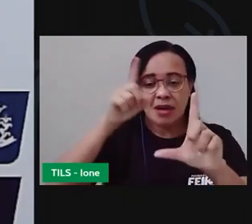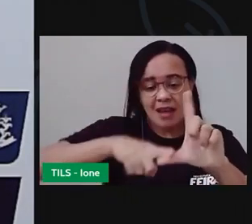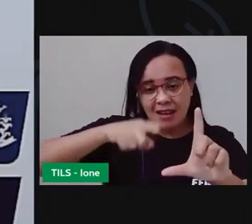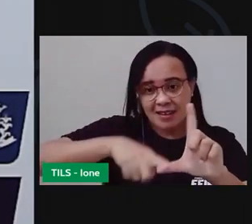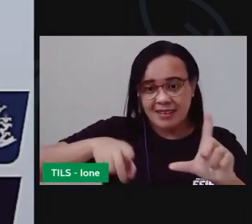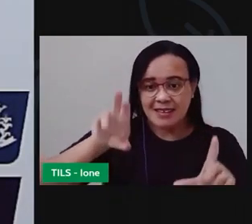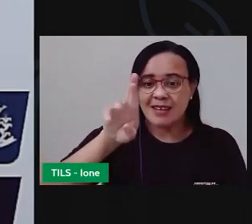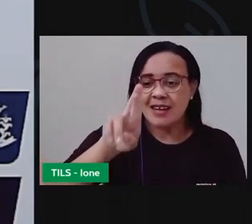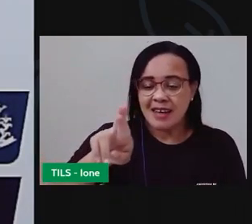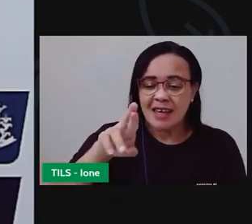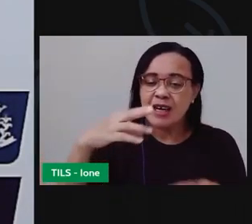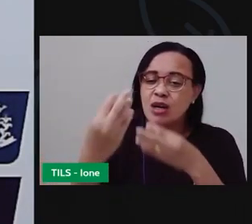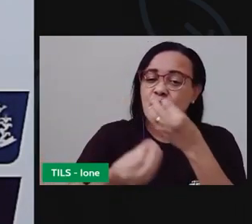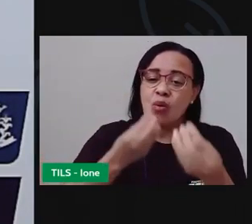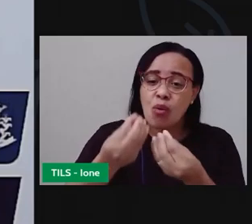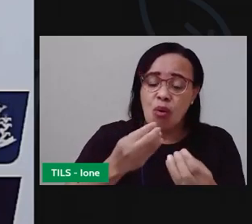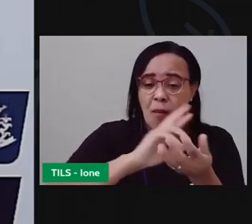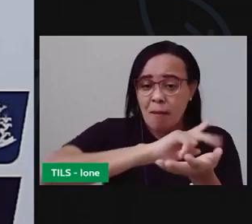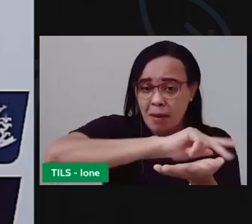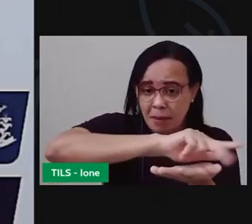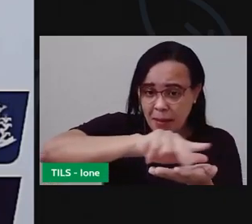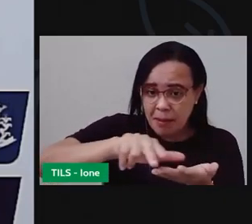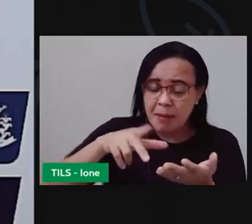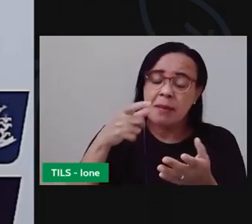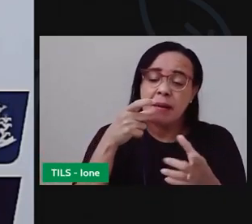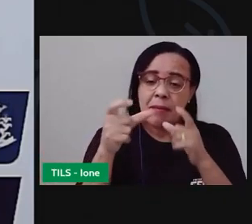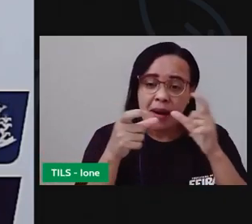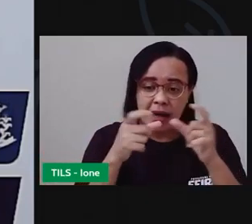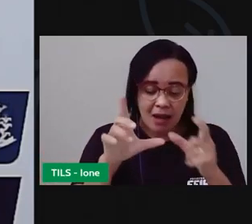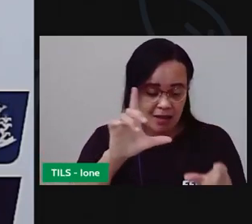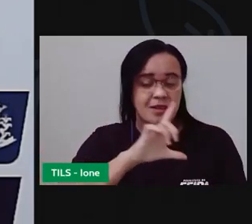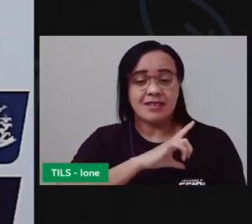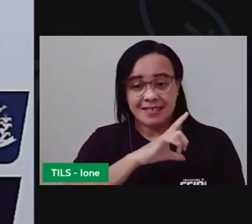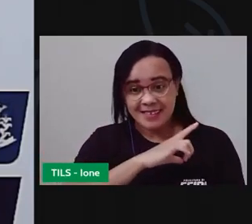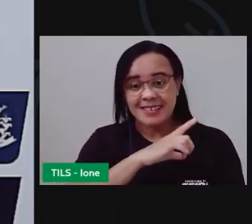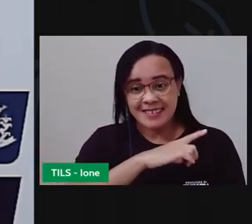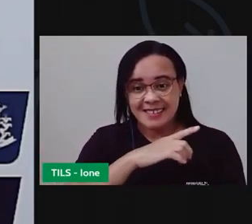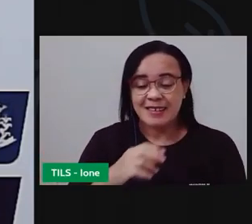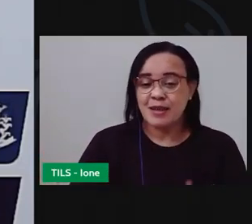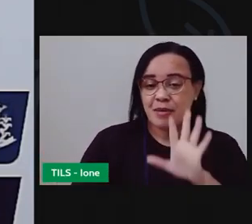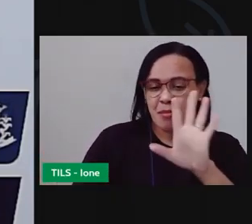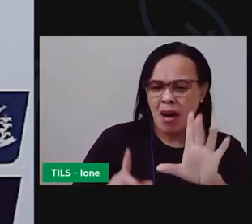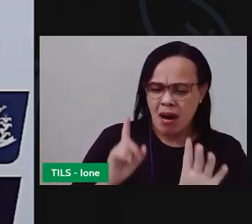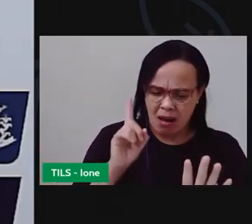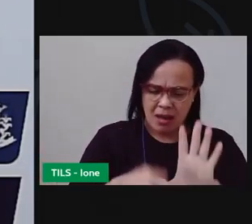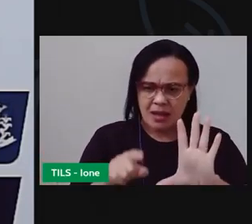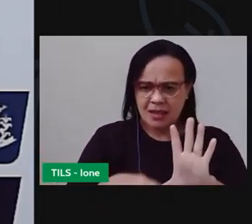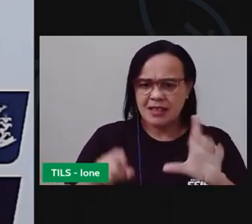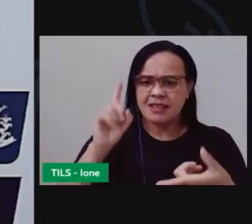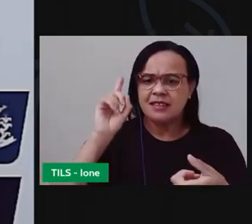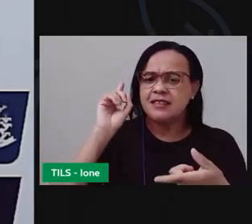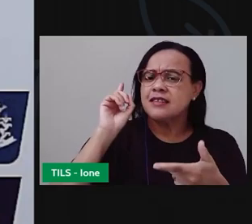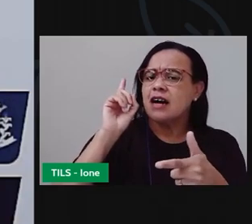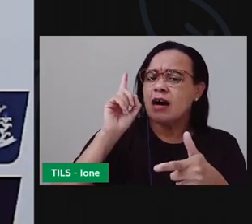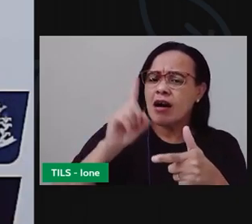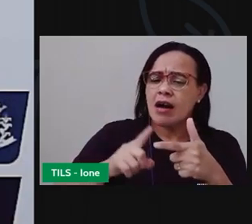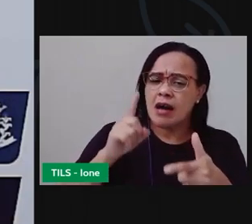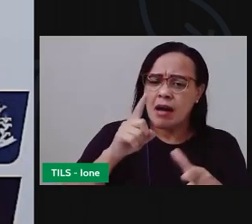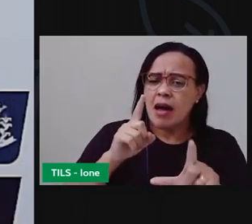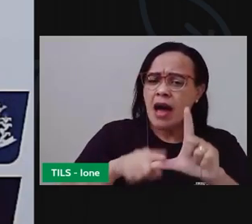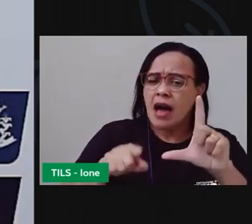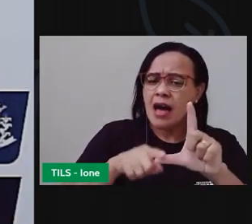palavras. Vimos que essa consoante, né, a letra R, ela pode estar presente